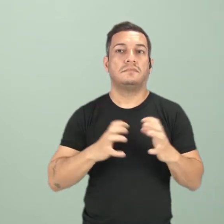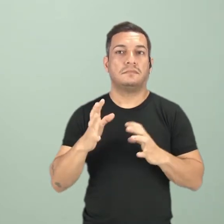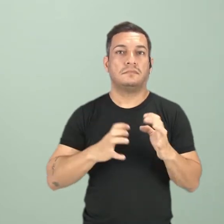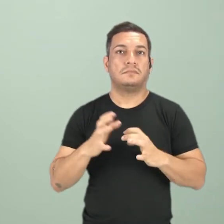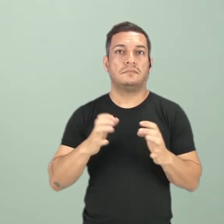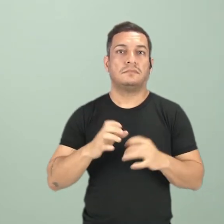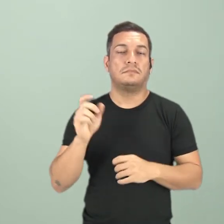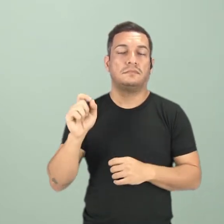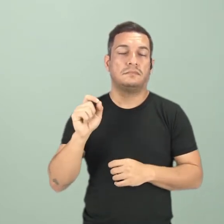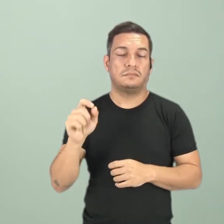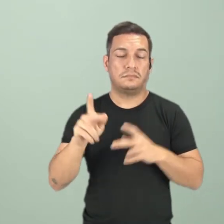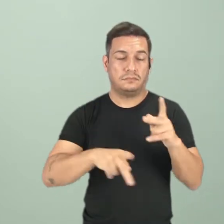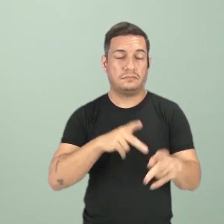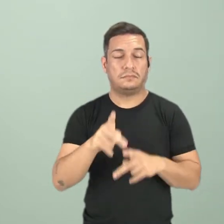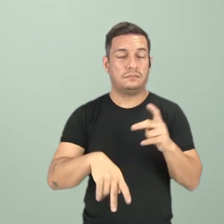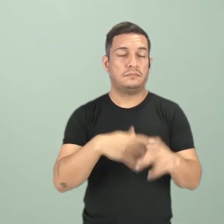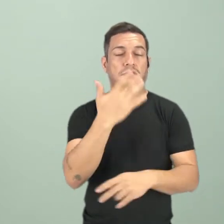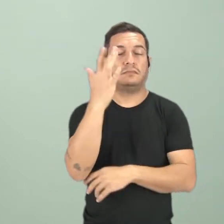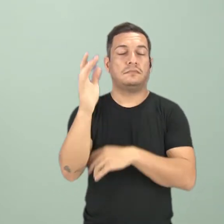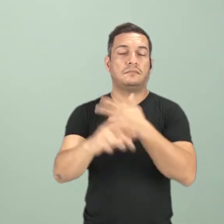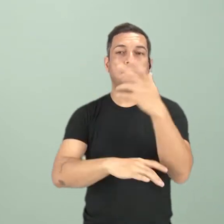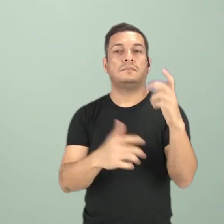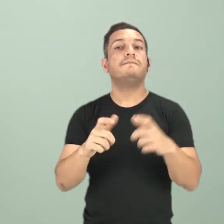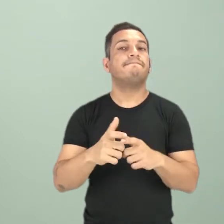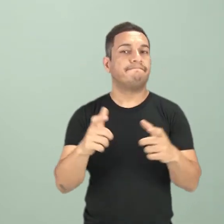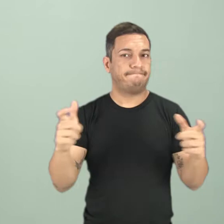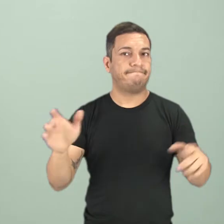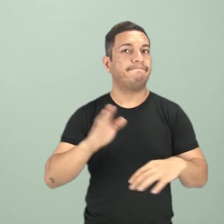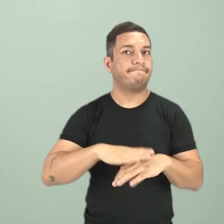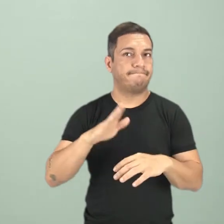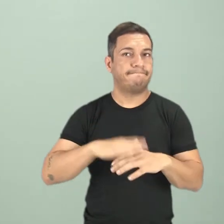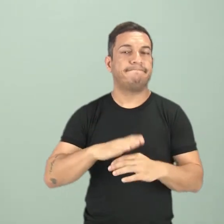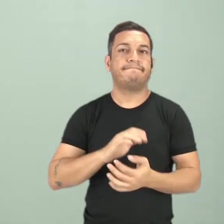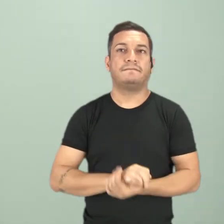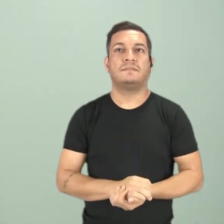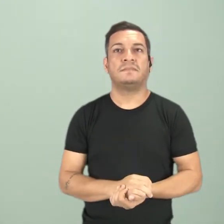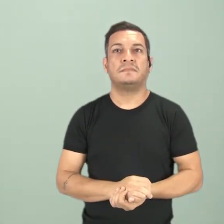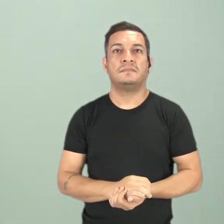né, que envolvem os povos da floresta aumenta cada vez mais.